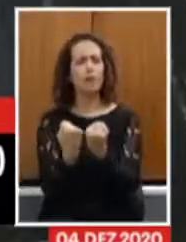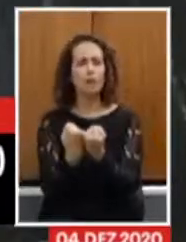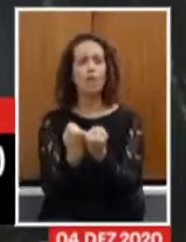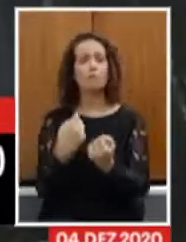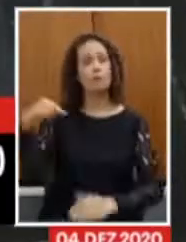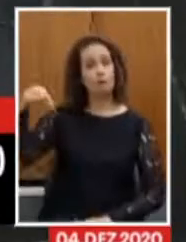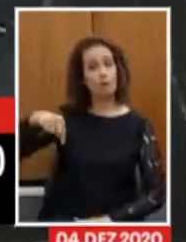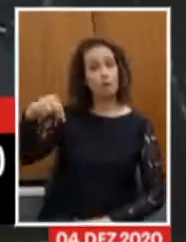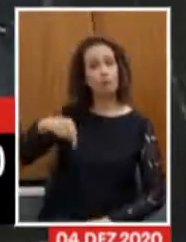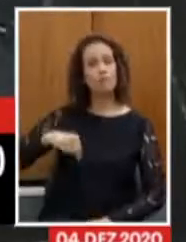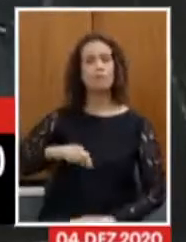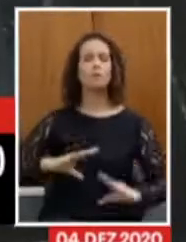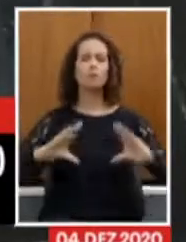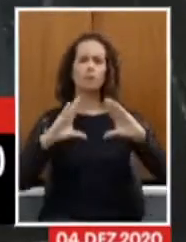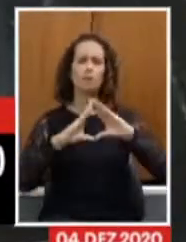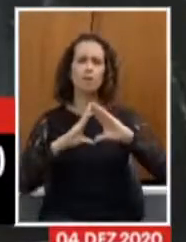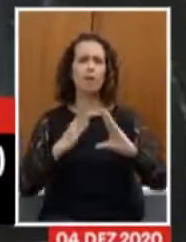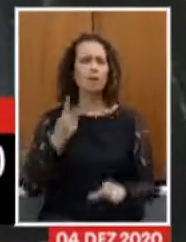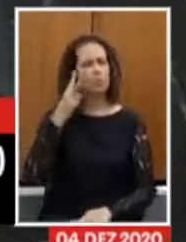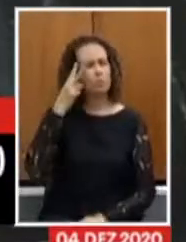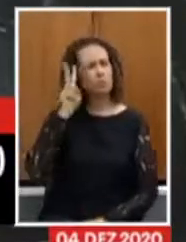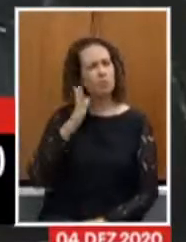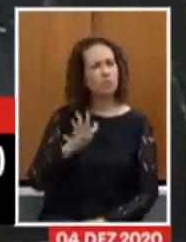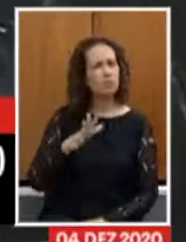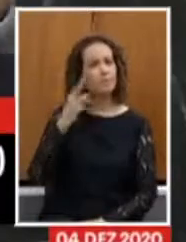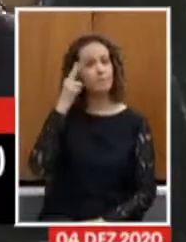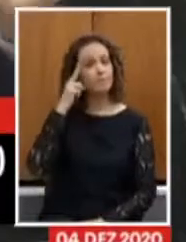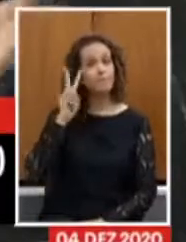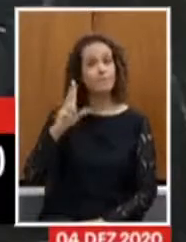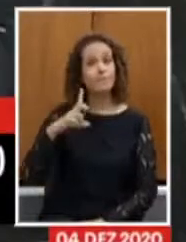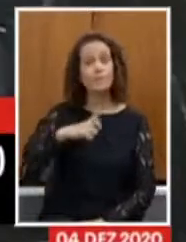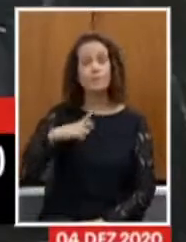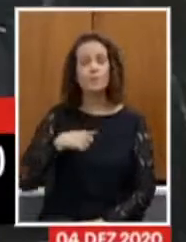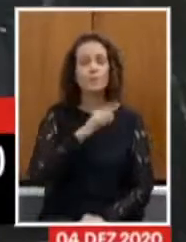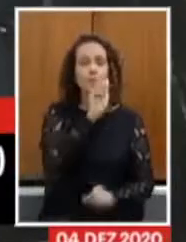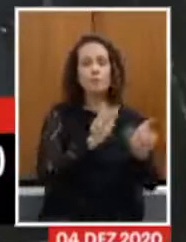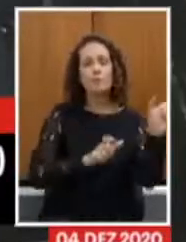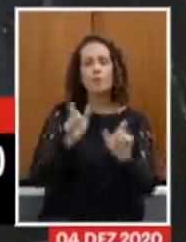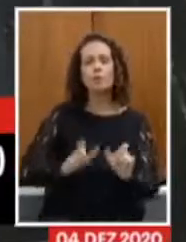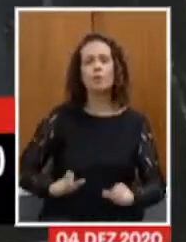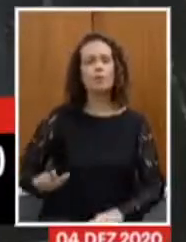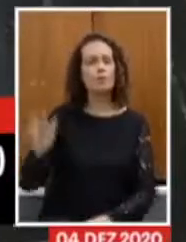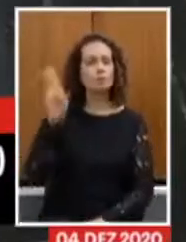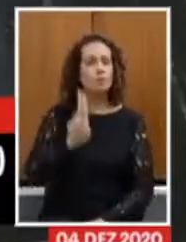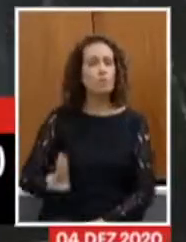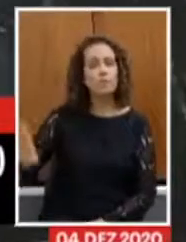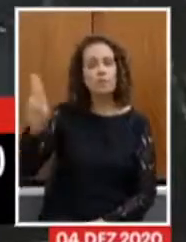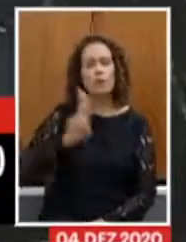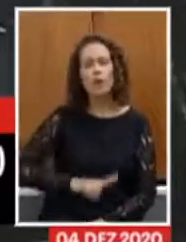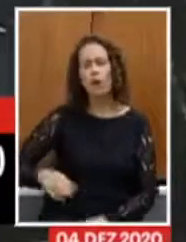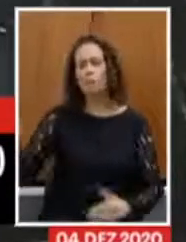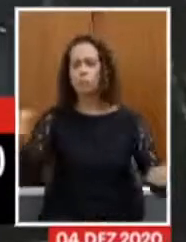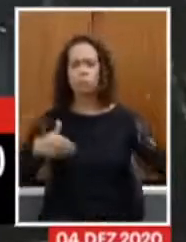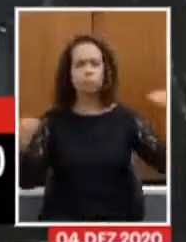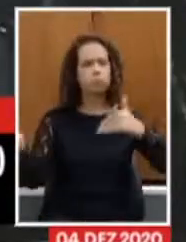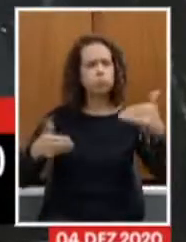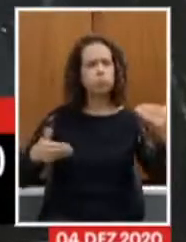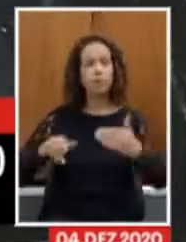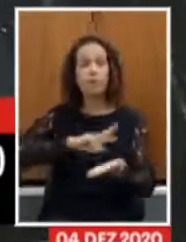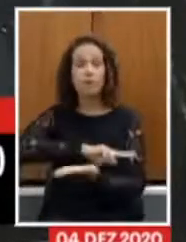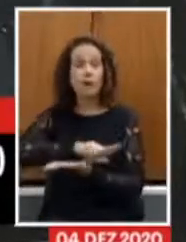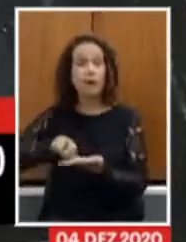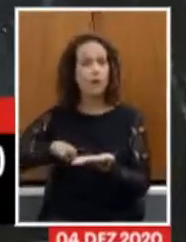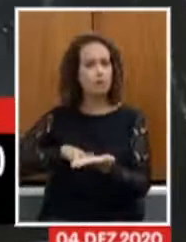aqui na Assembleia, me parece que foram 2 dias. Tinha gente de todas as universidades de Minas Gerais, e, inclusive, tivemos